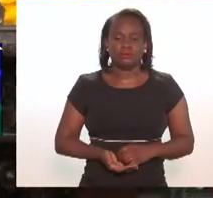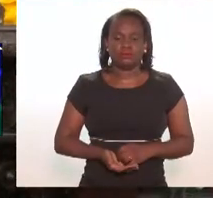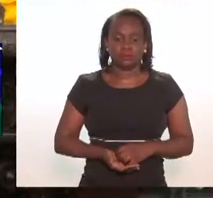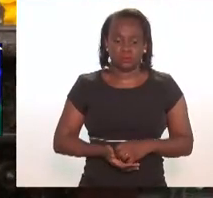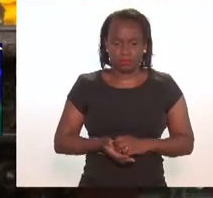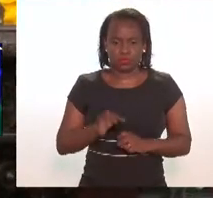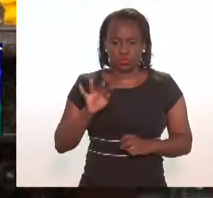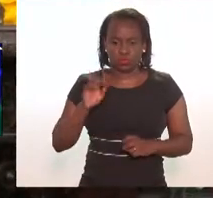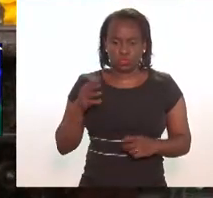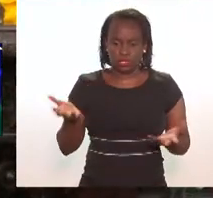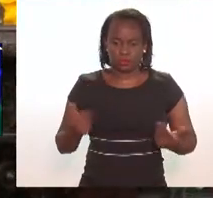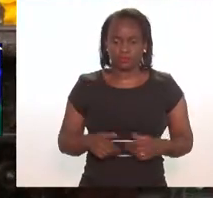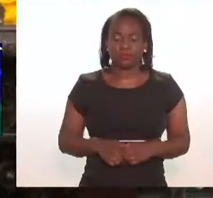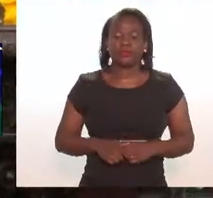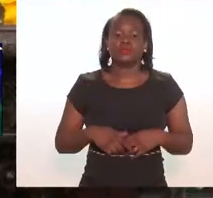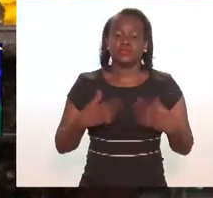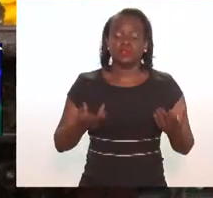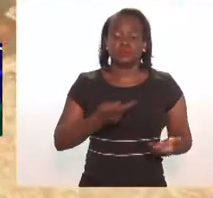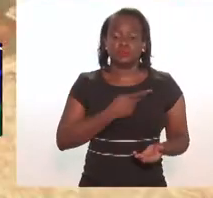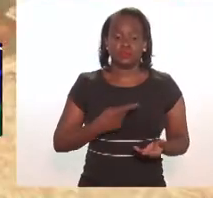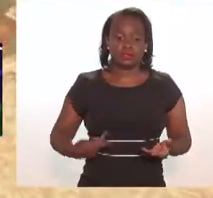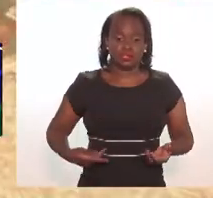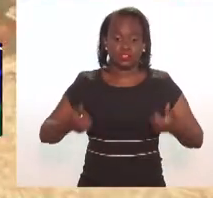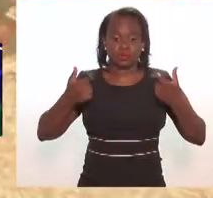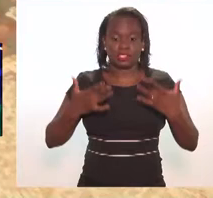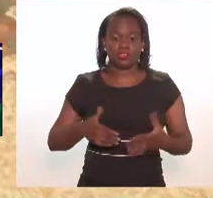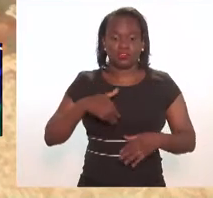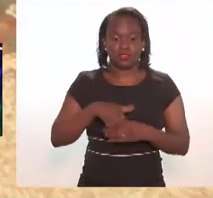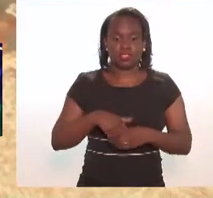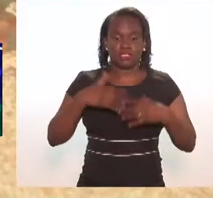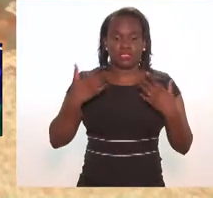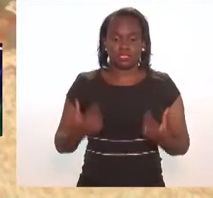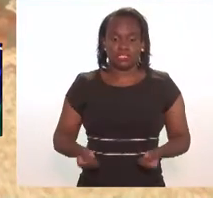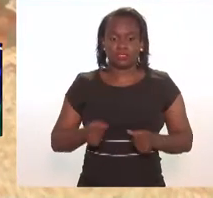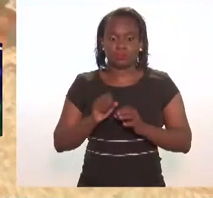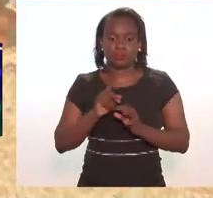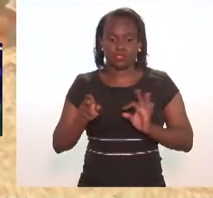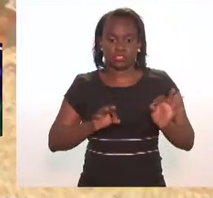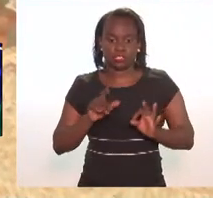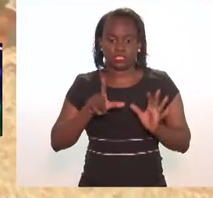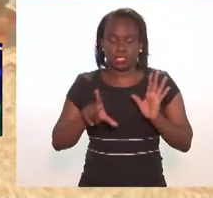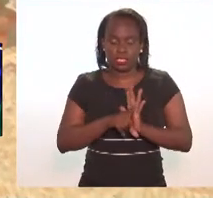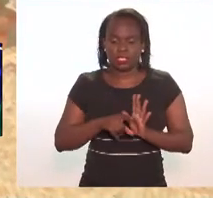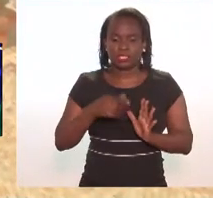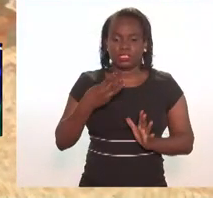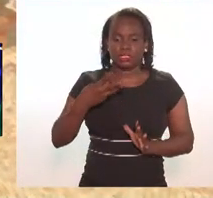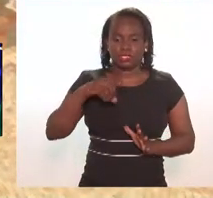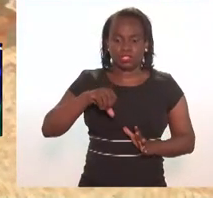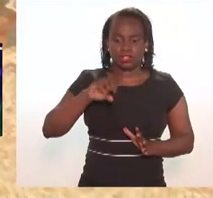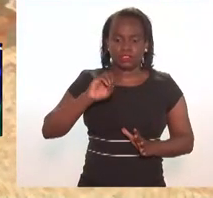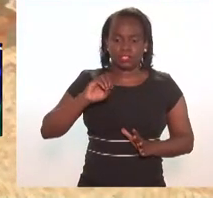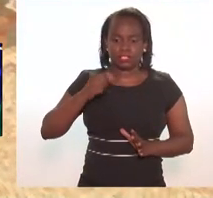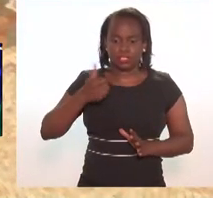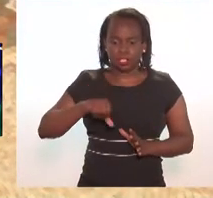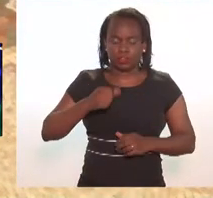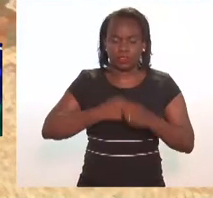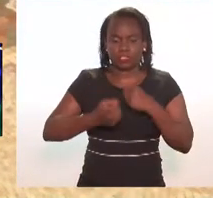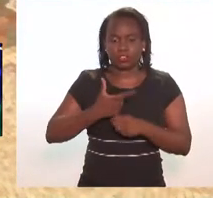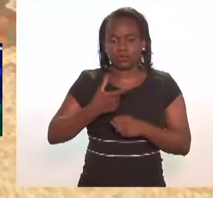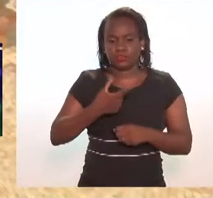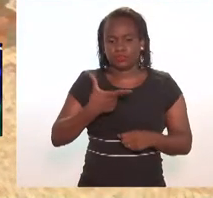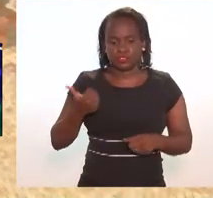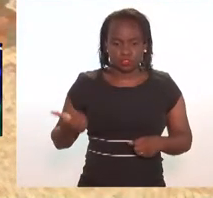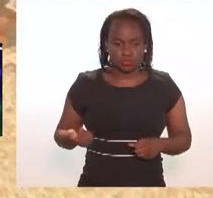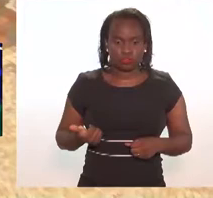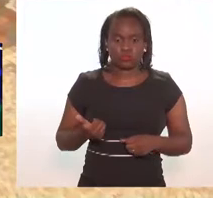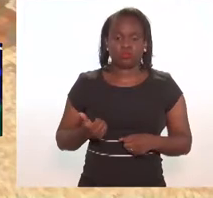Vamos, Tutuca. Senhor presidente, para declarar o voto favorável ao nosso projeto de lei 3919 de 2021,